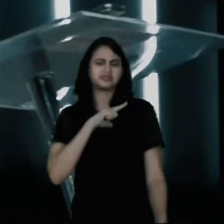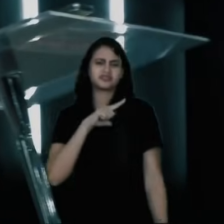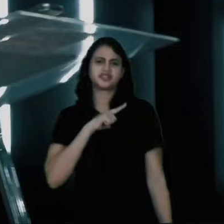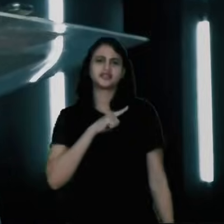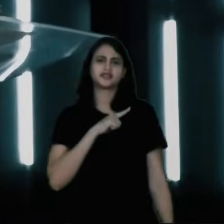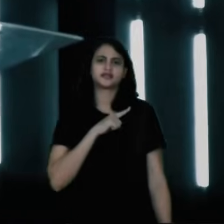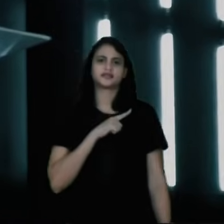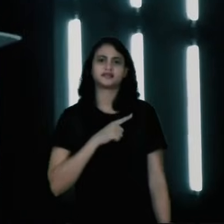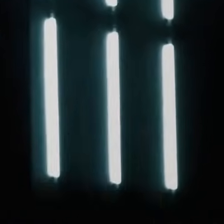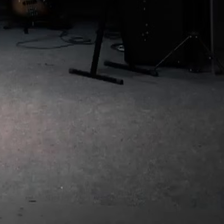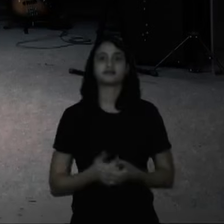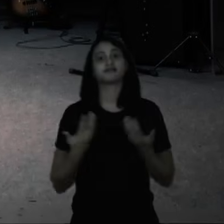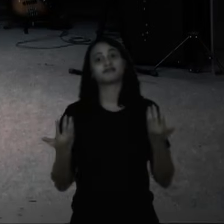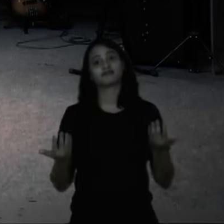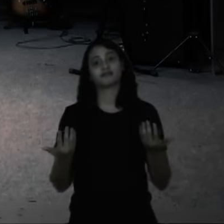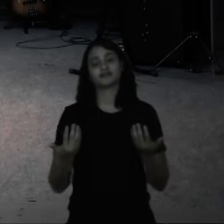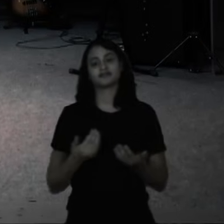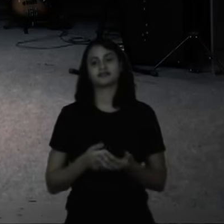Oh, papai.